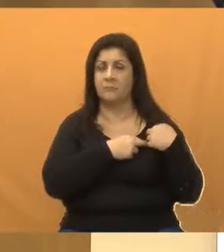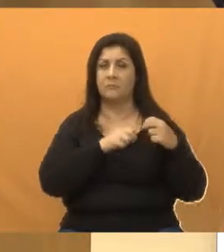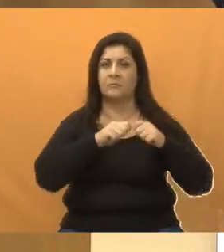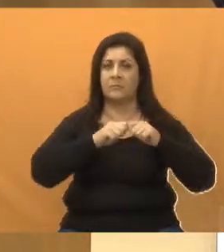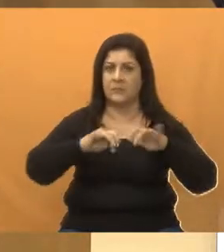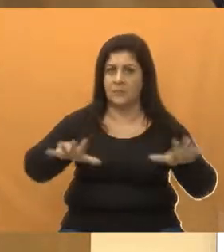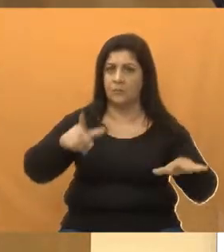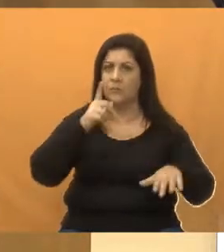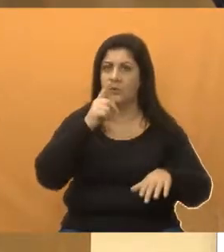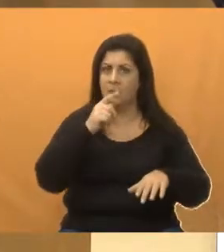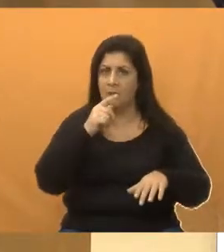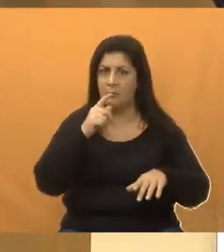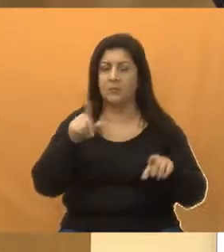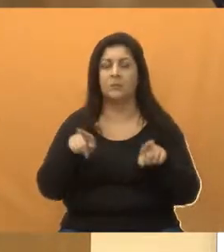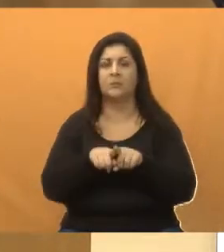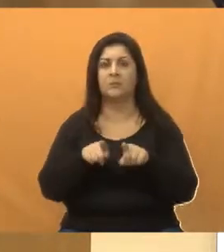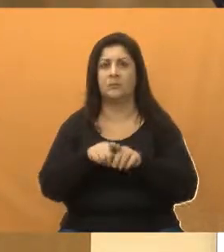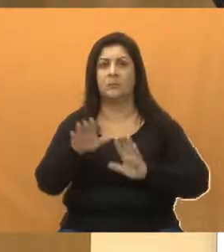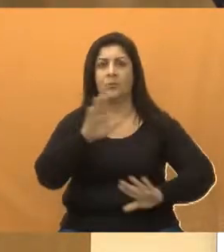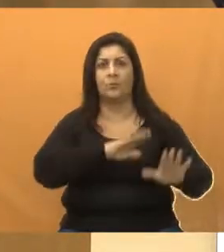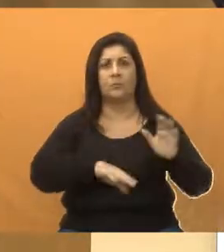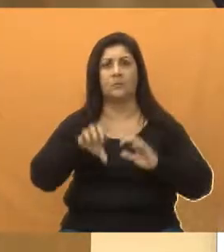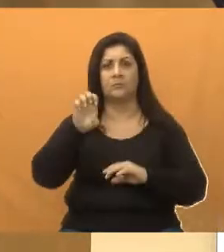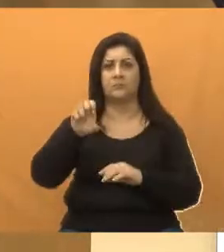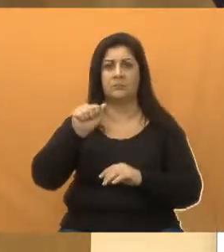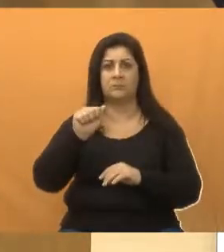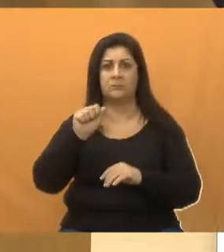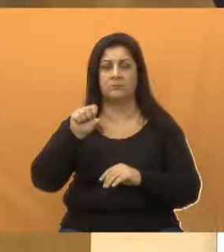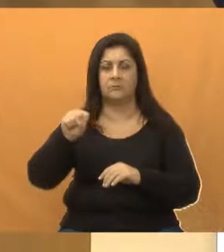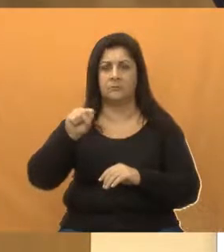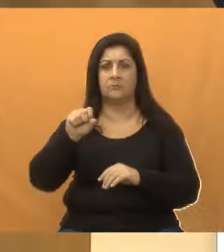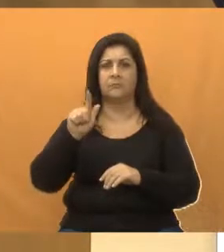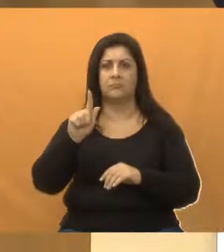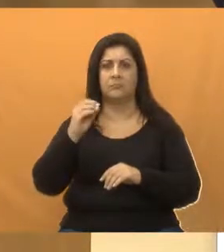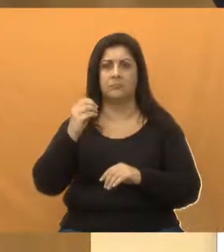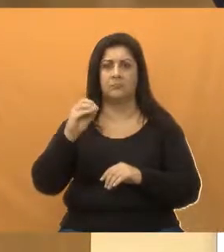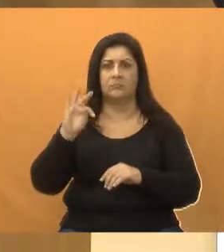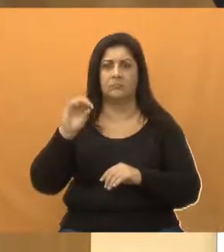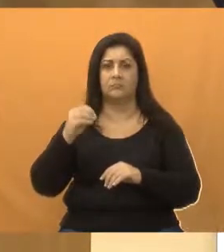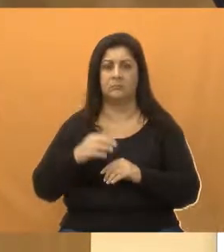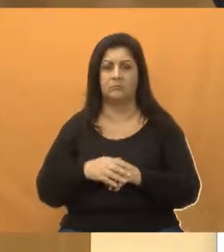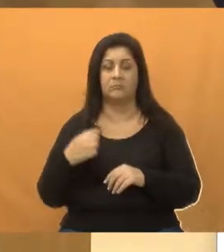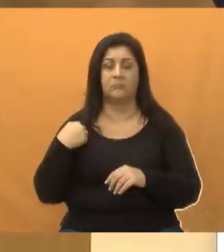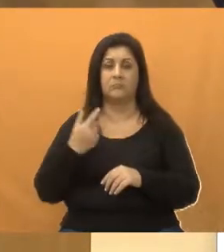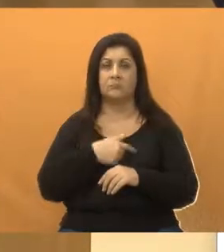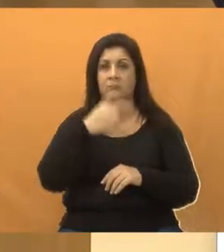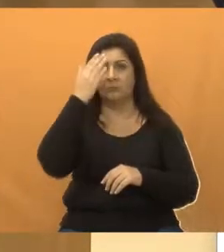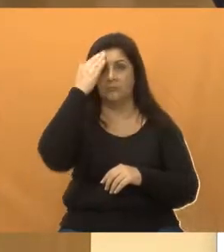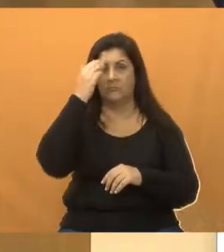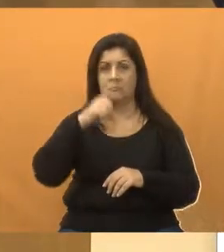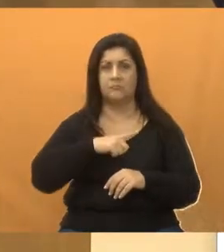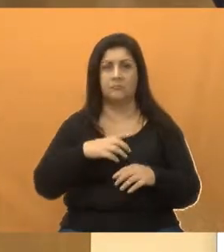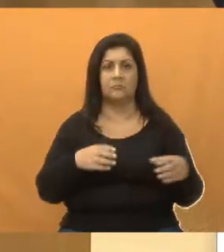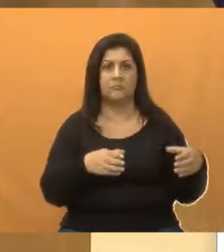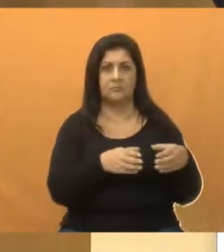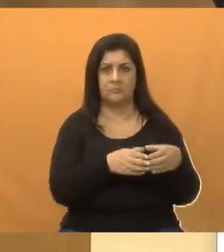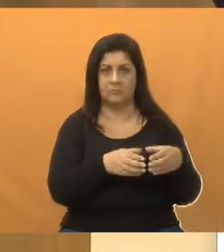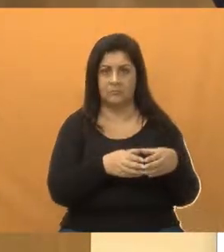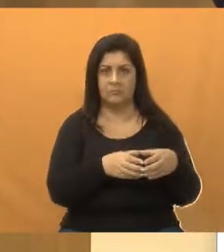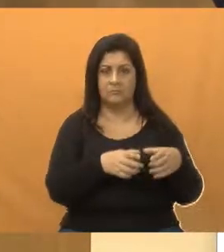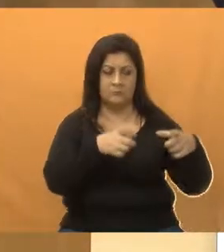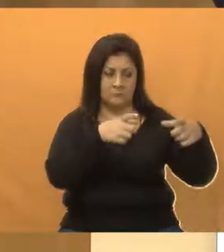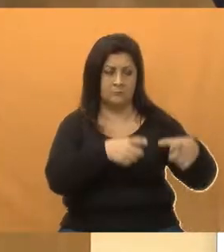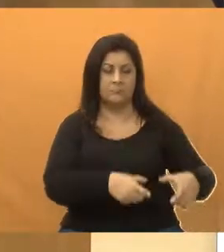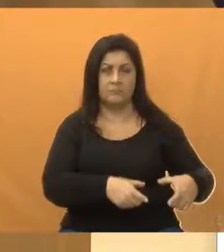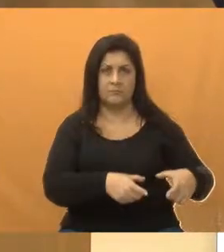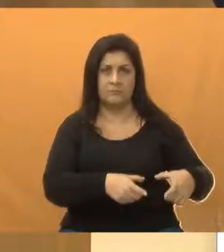do tratamento de esgoto. Nós sabemos, Fernando, que ainda existem alguns bairros na nossa cidade, algumas